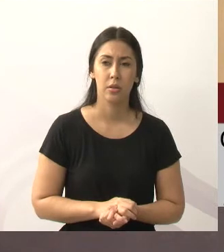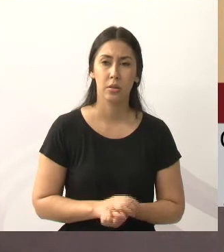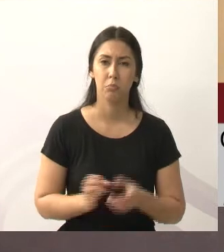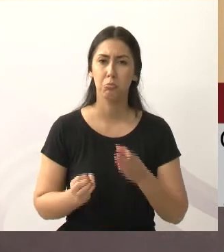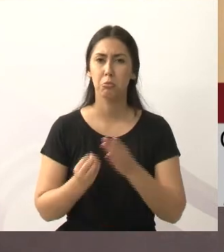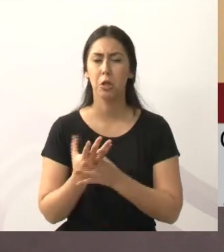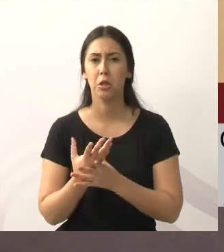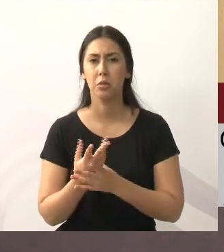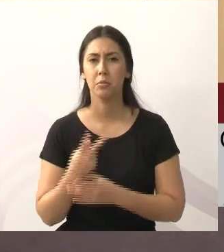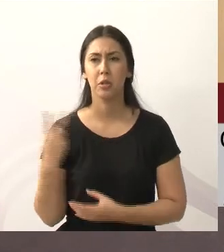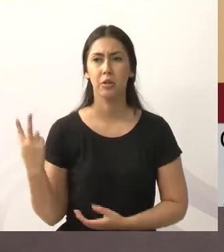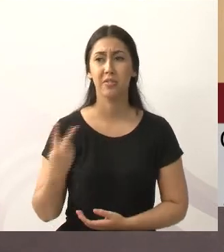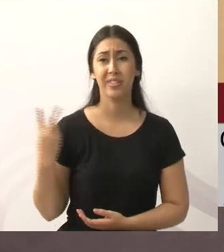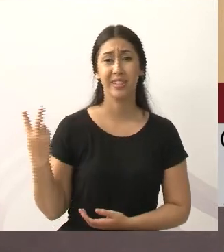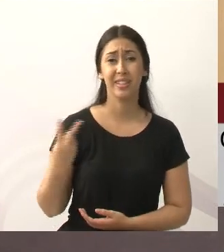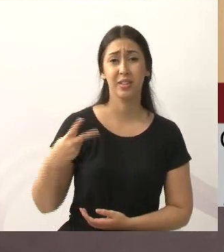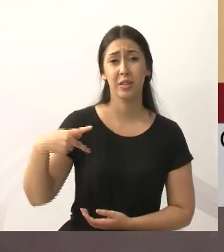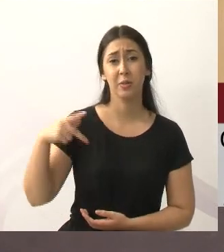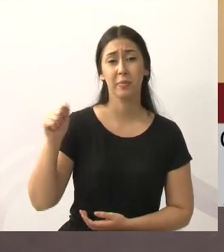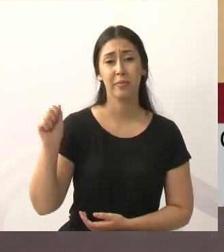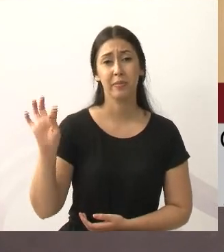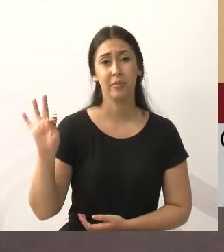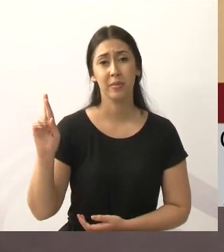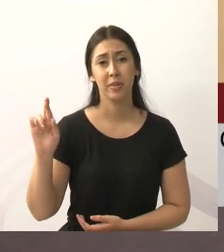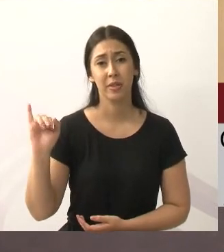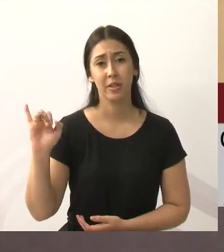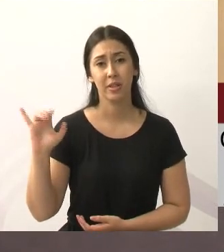Autoria vereadora Patrícia Giuliani.